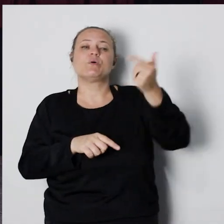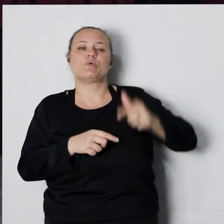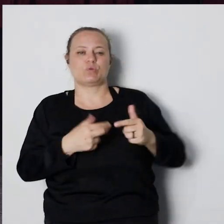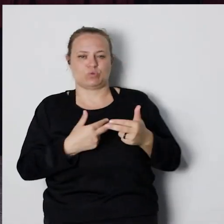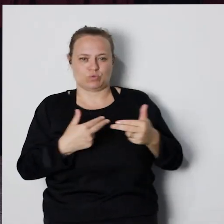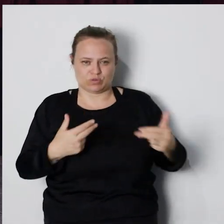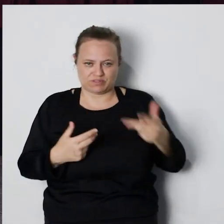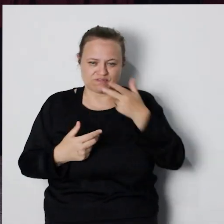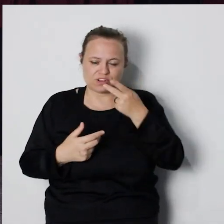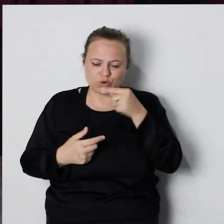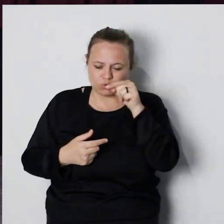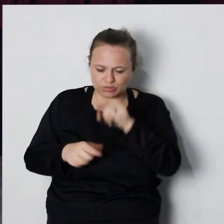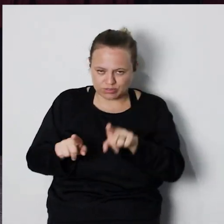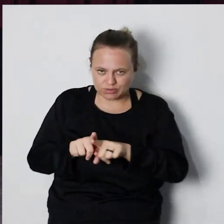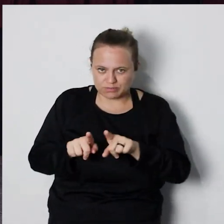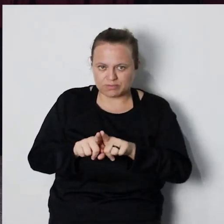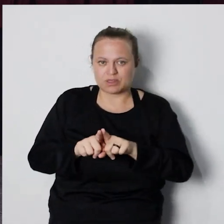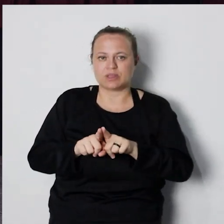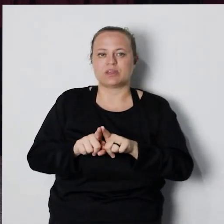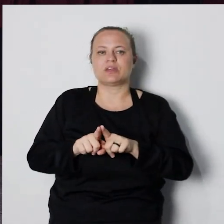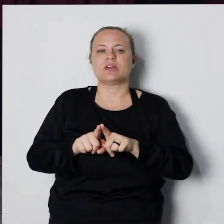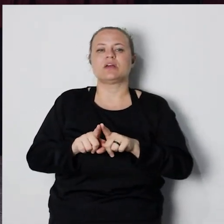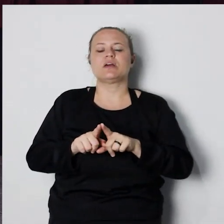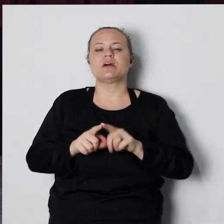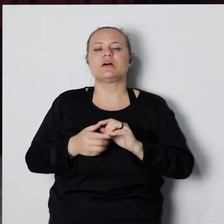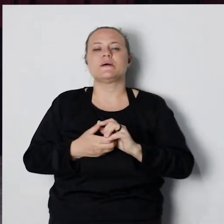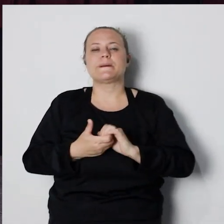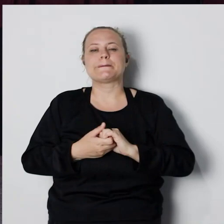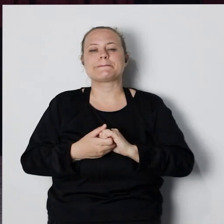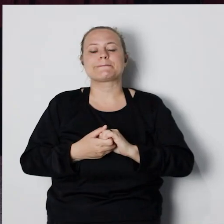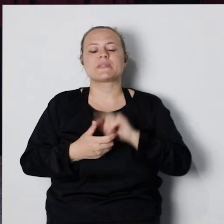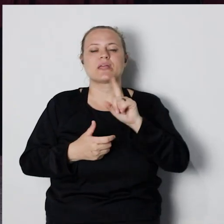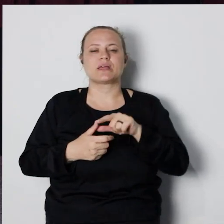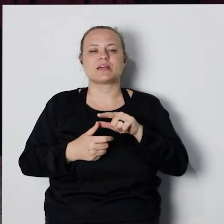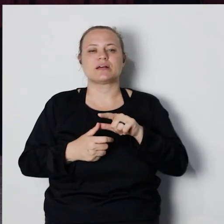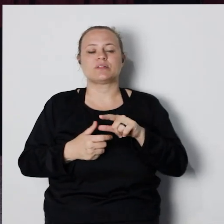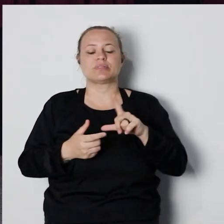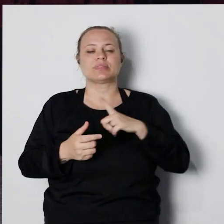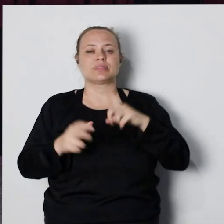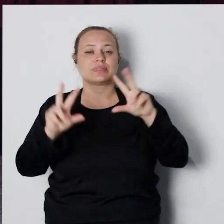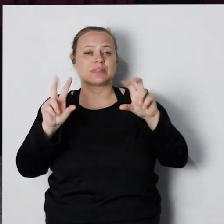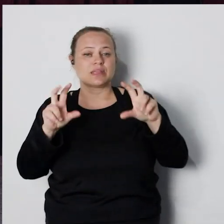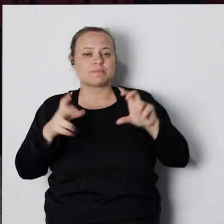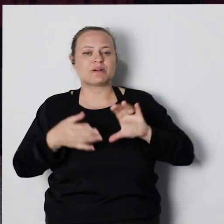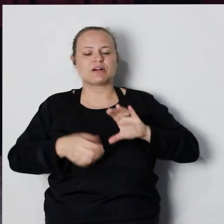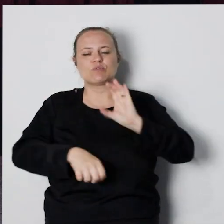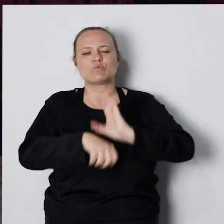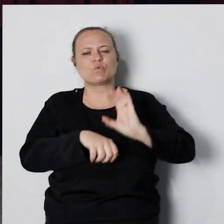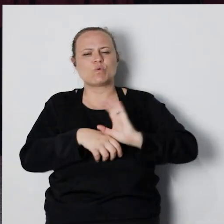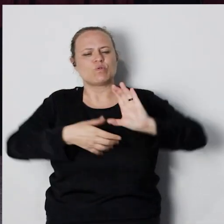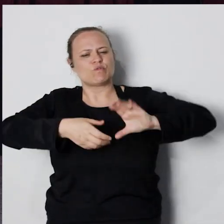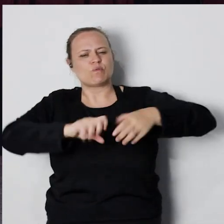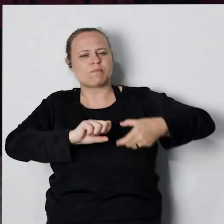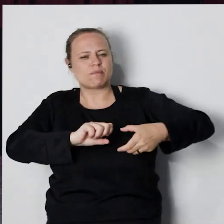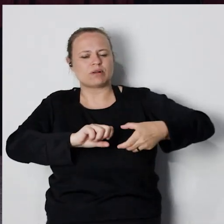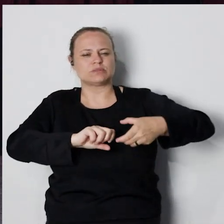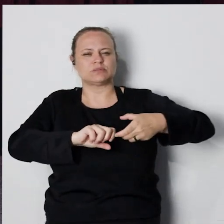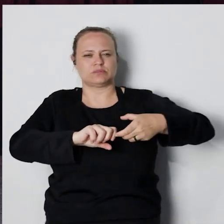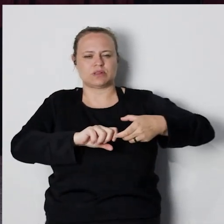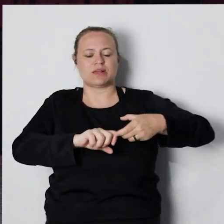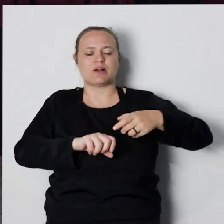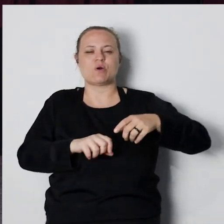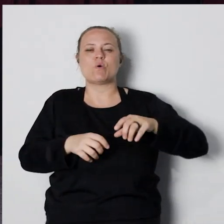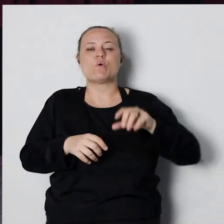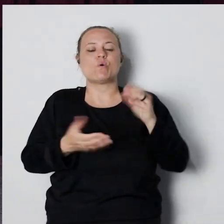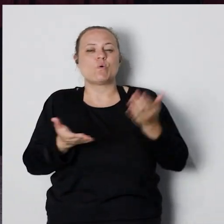envolve, né, tá próximo dessas instâncias, está próximo dessas pessoas que fazem a administração. Uma outra questão que eu acho que envolve do que tu